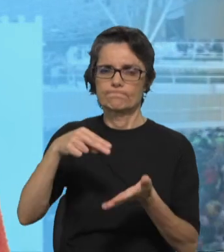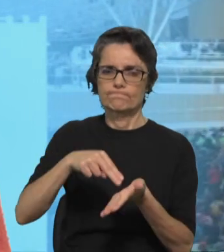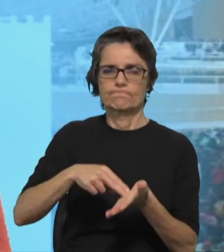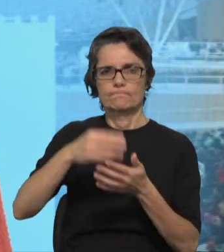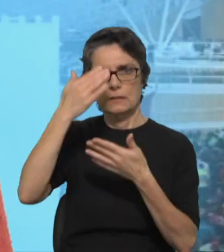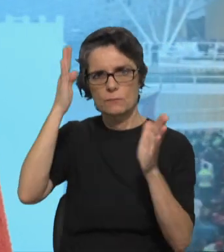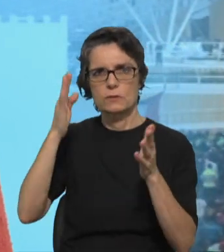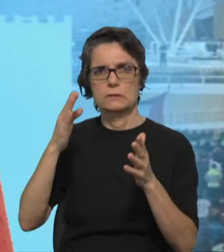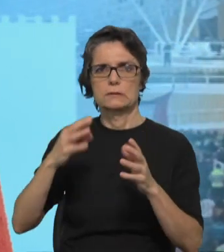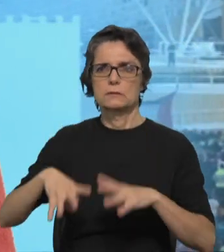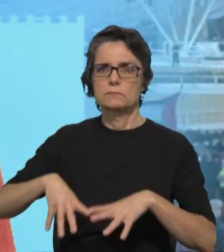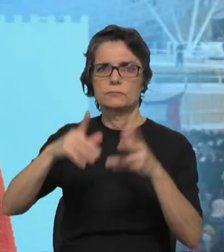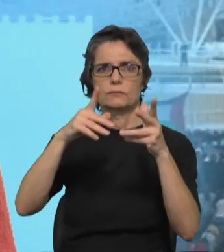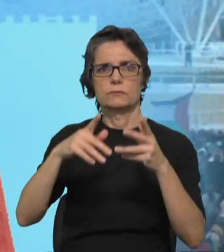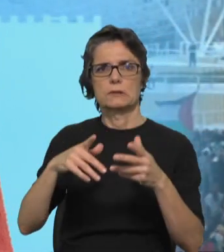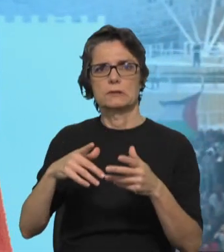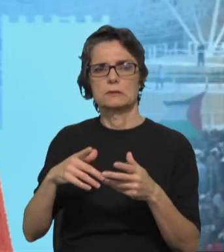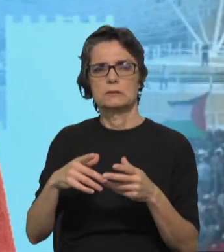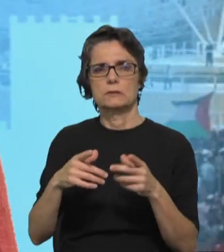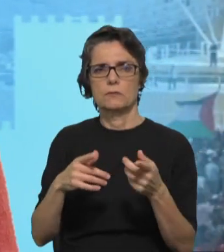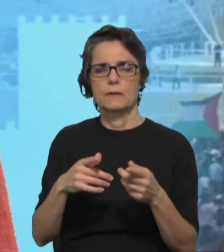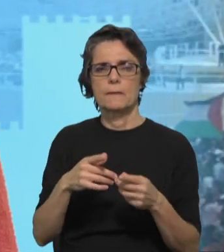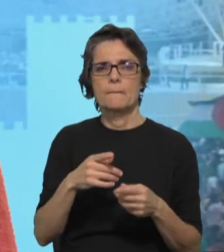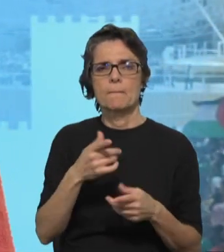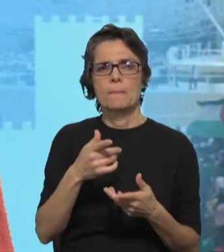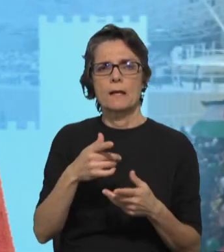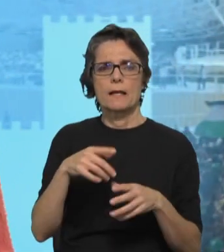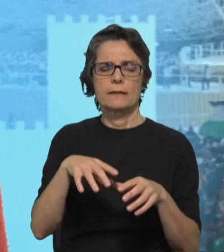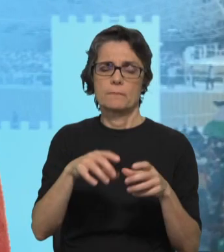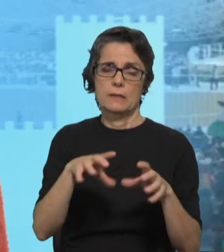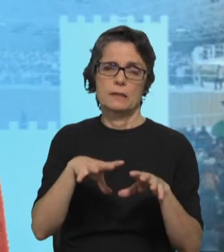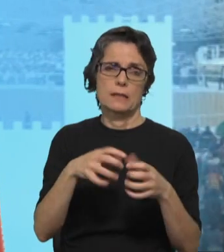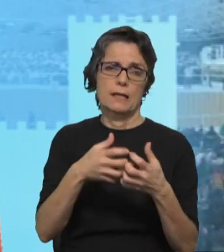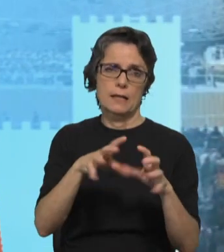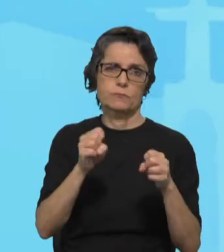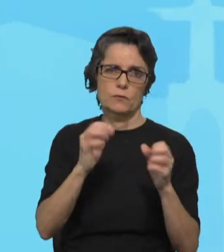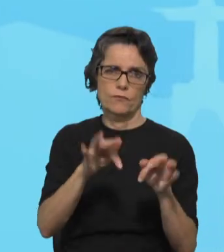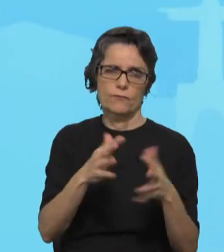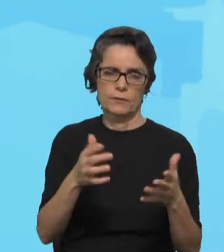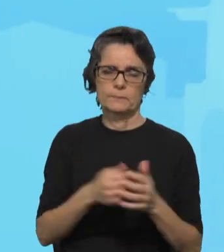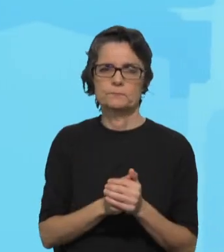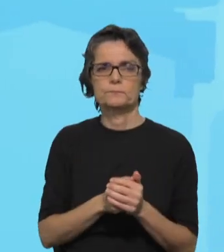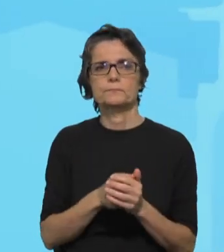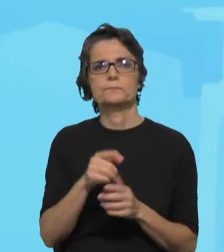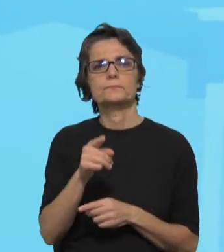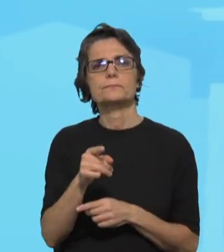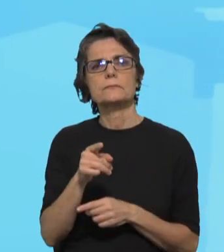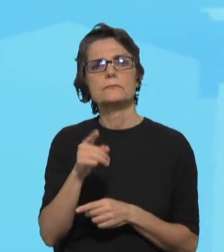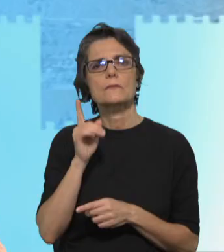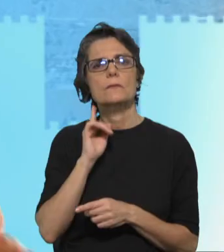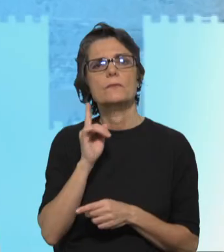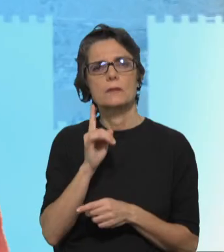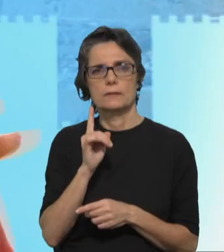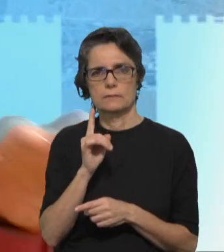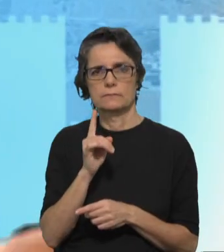houvesse os 3Ds, não é? A descolonização. E isso parece-me que era o ponto comum das